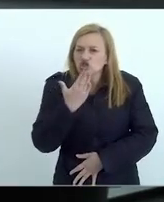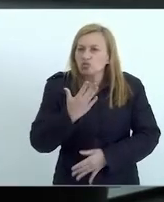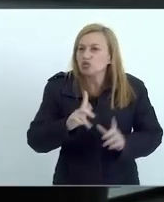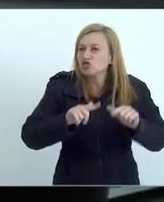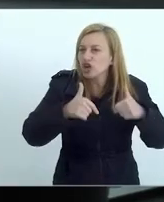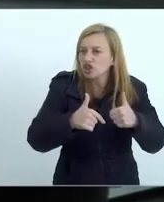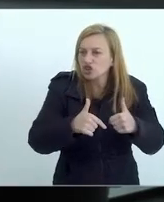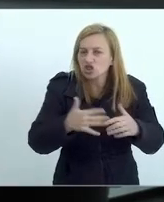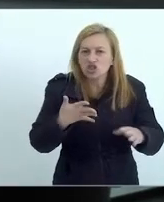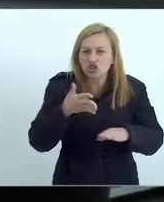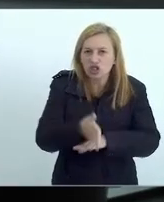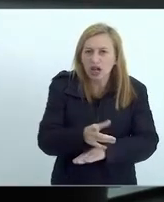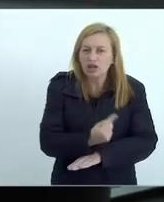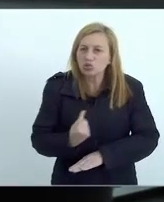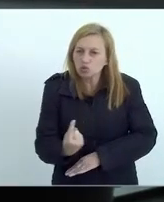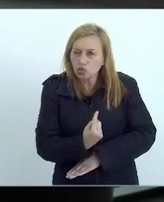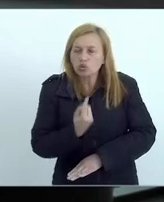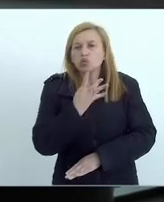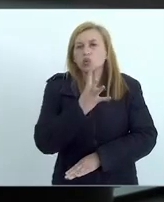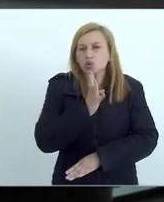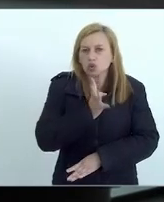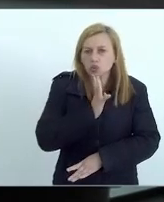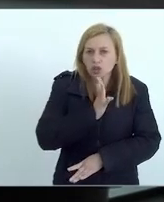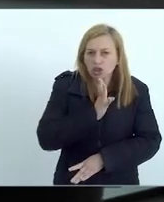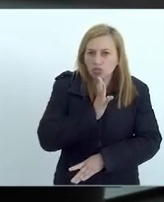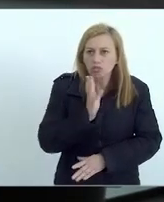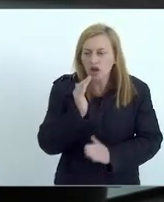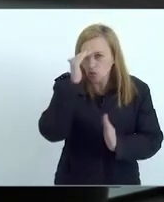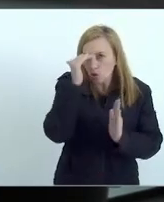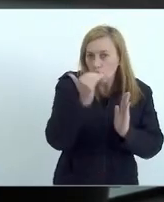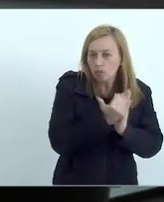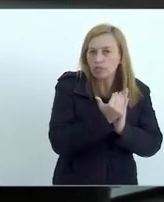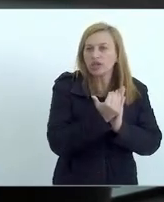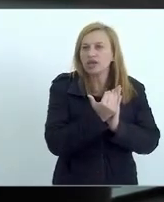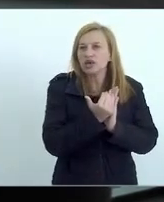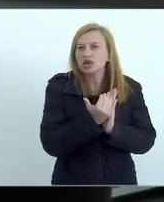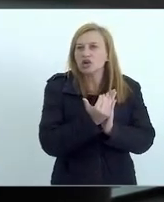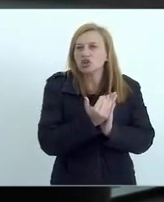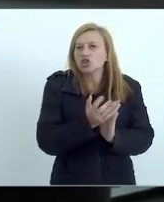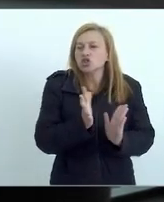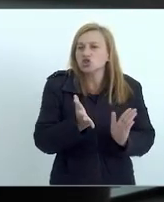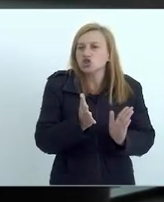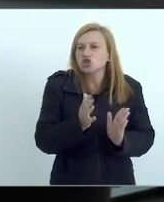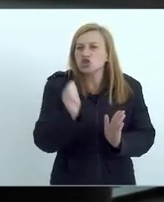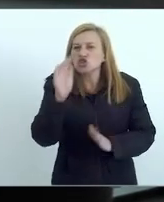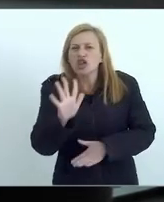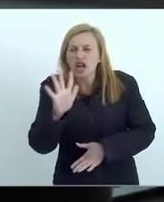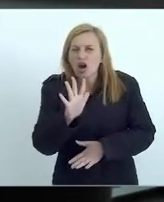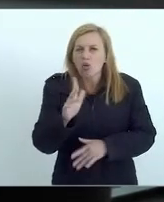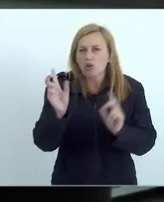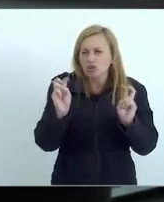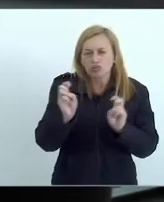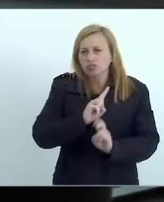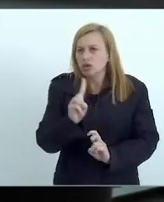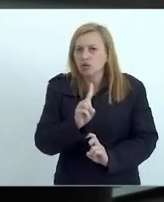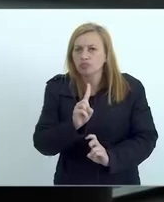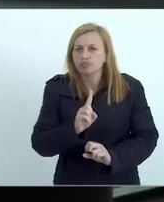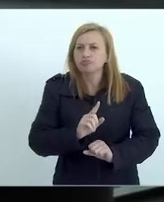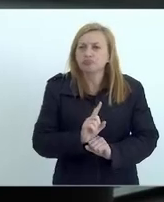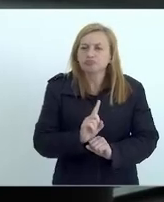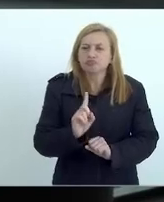ação que tenha chegado ao nosso conhecimento para cumprir de põe o geral não tem não é